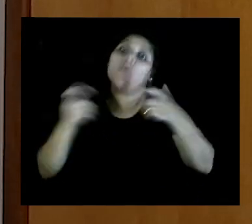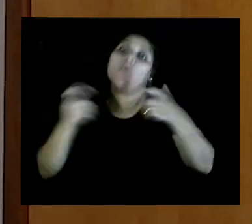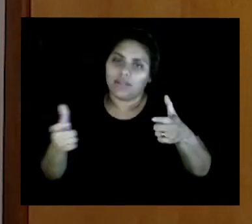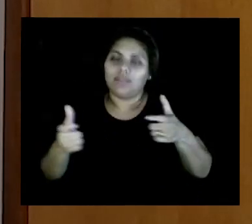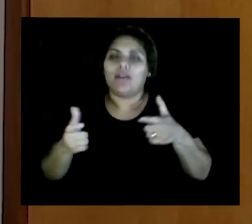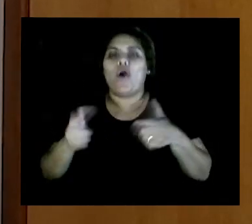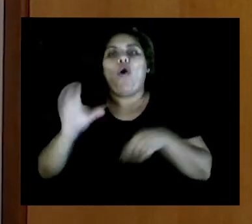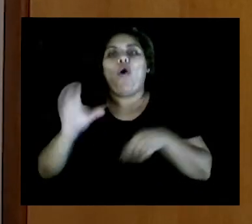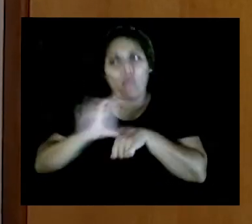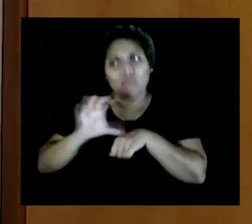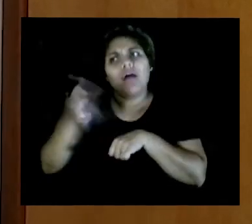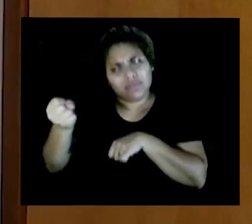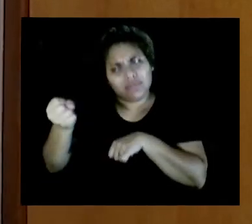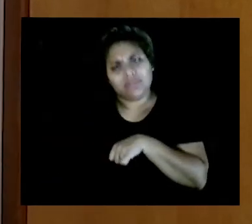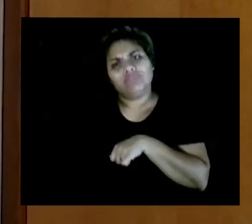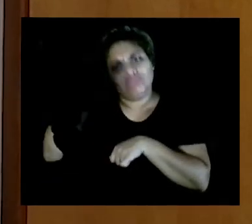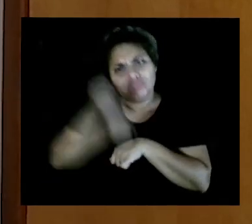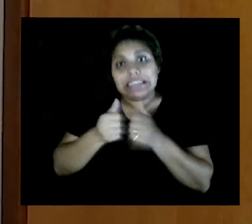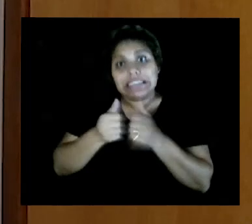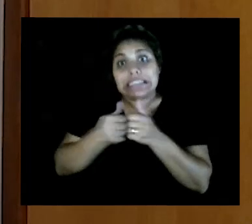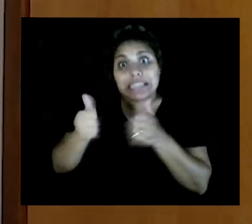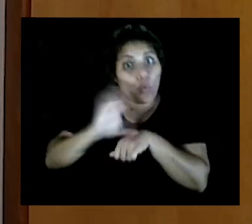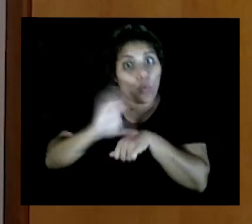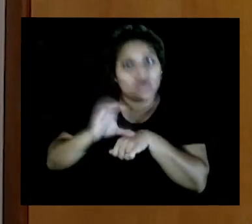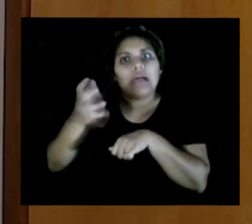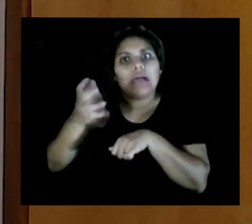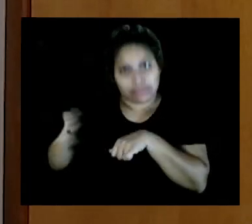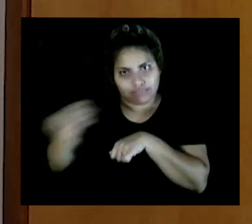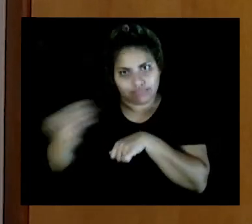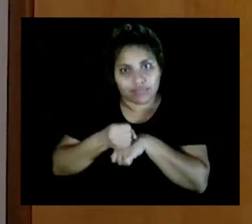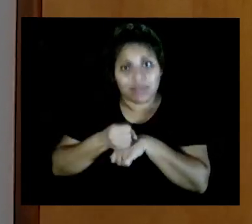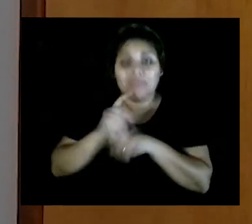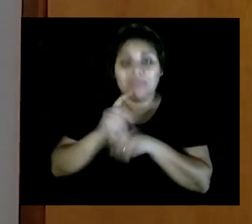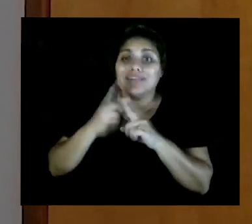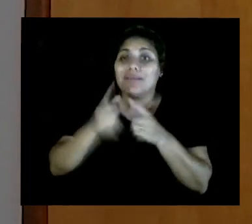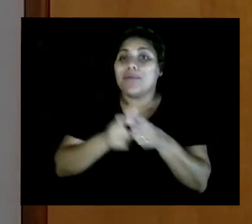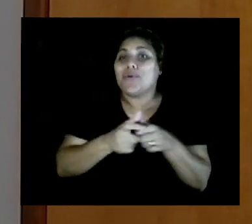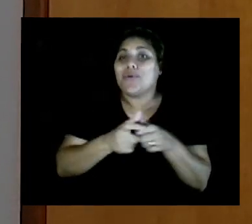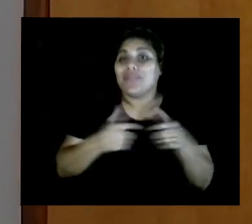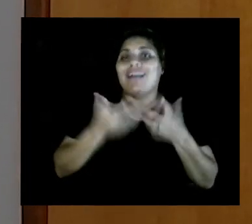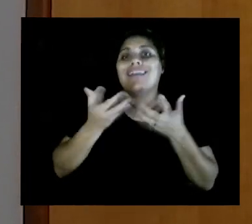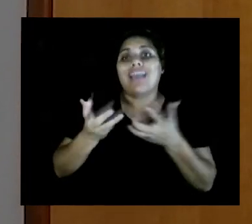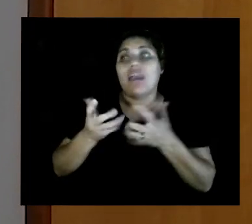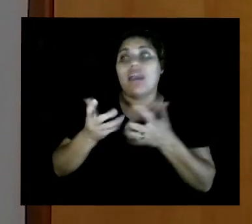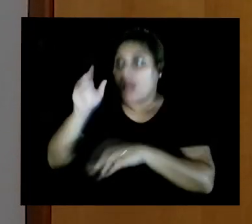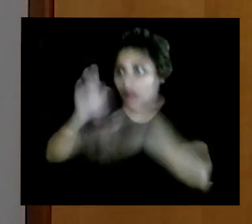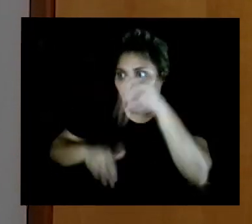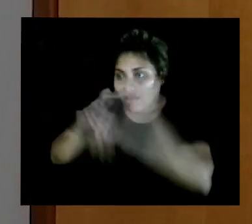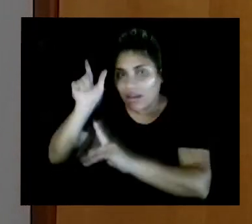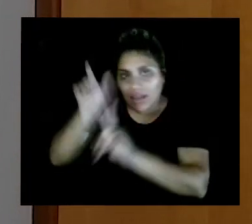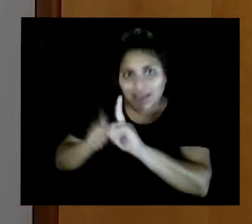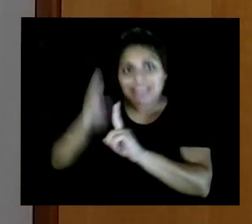nos procura para pegar profissionais bem qualificados para trabalhar dentro das cervejarias.